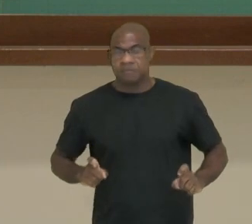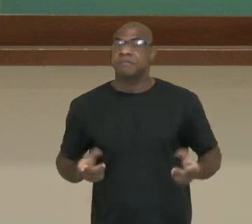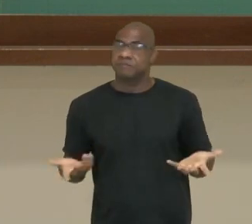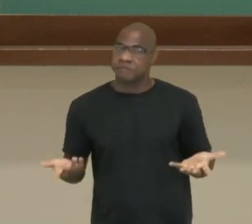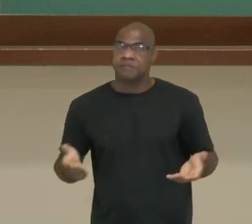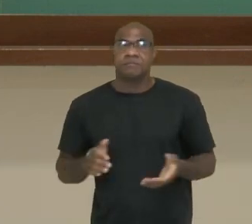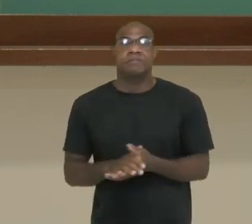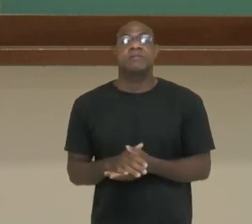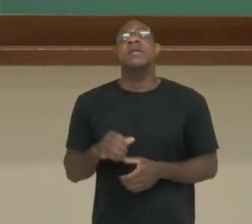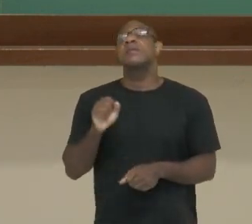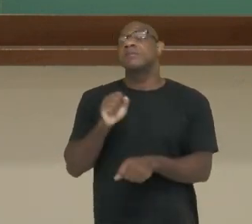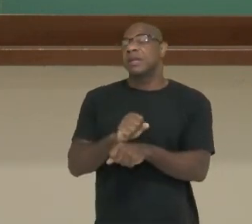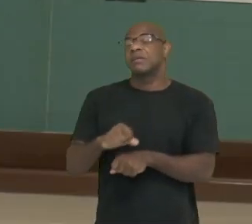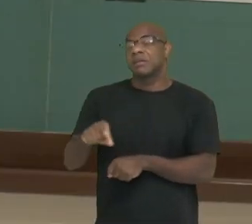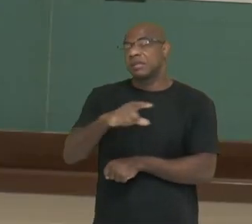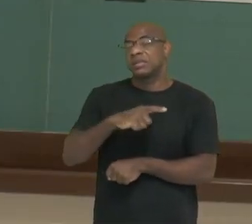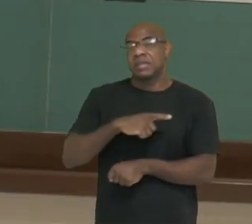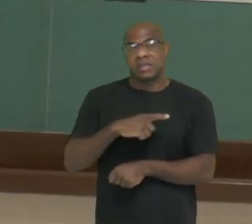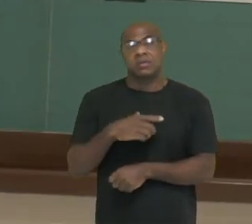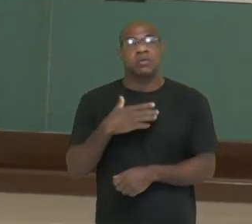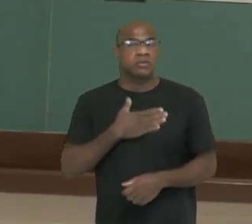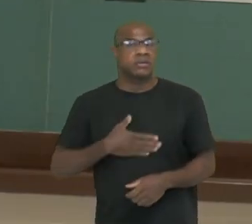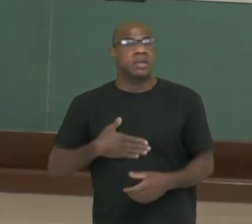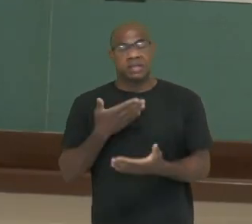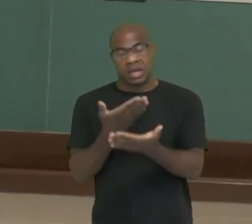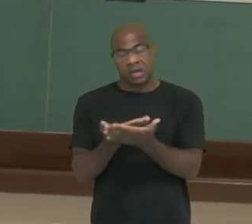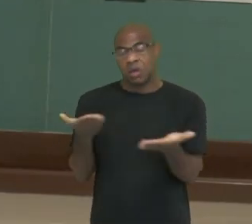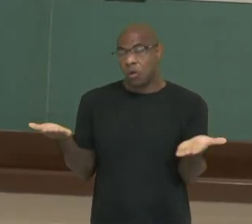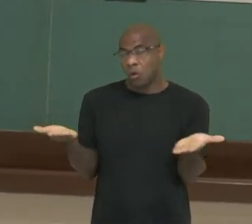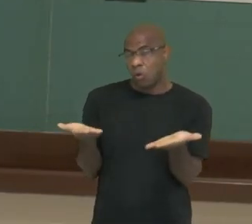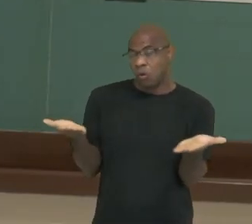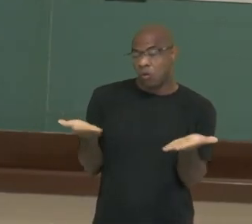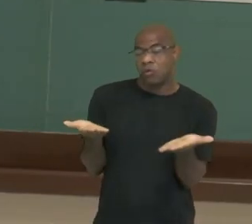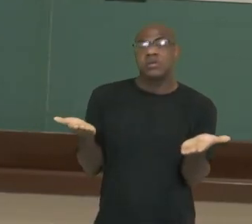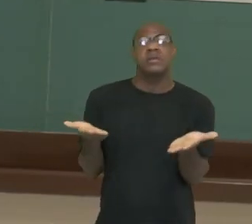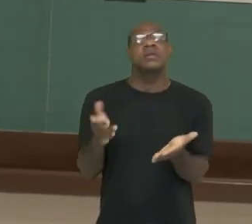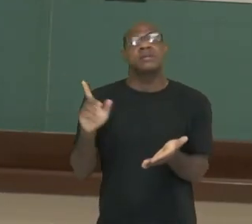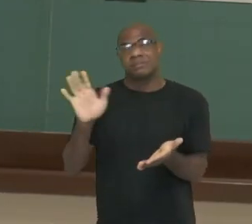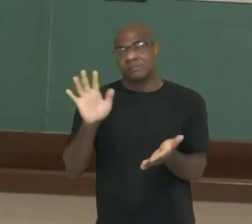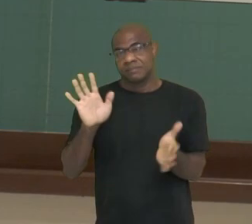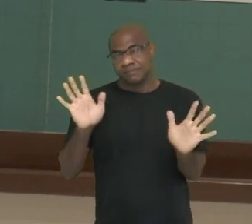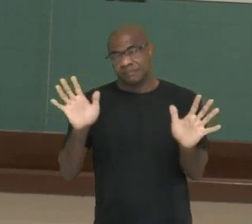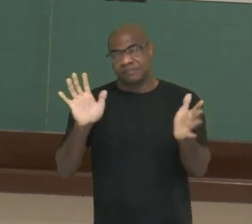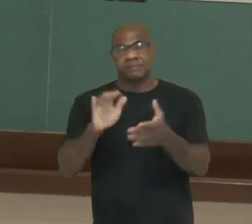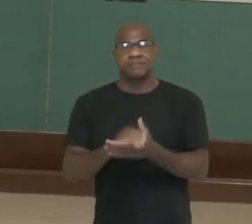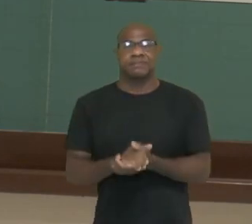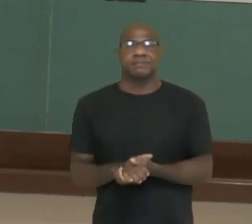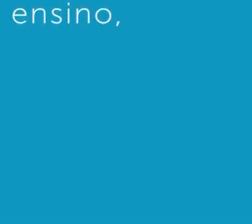bom? Espero que vocês tenham gostado da aula hoje, né? E até breve!